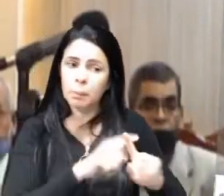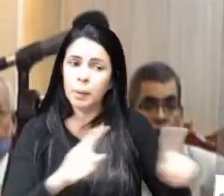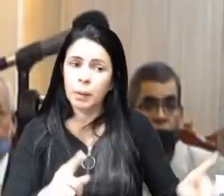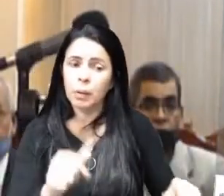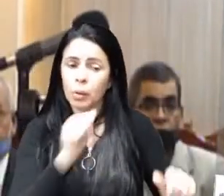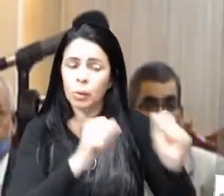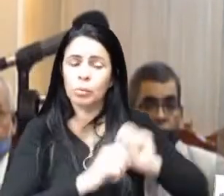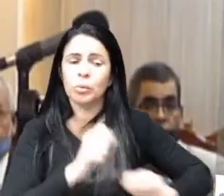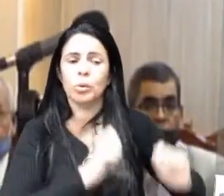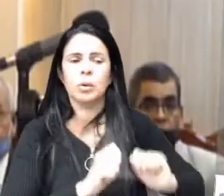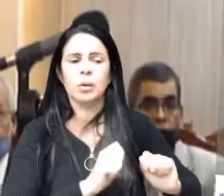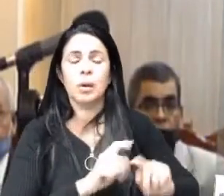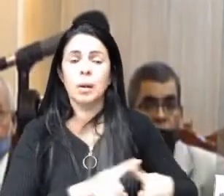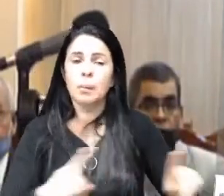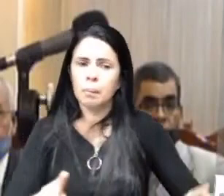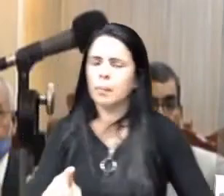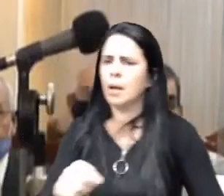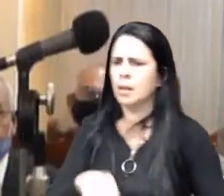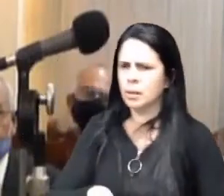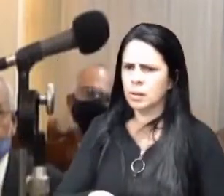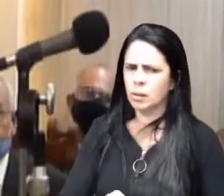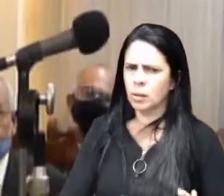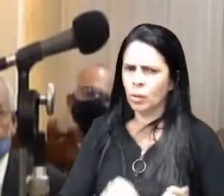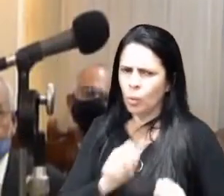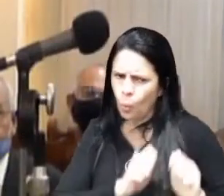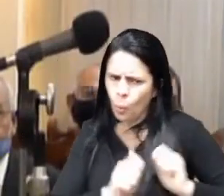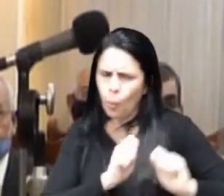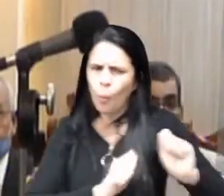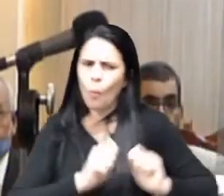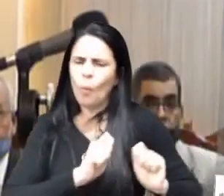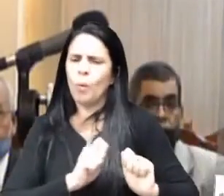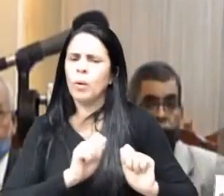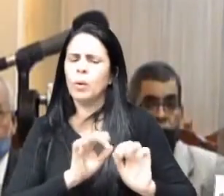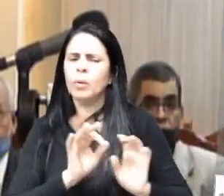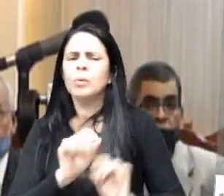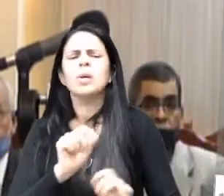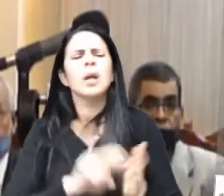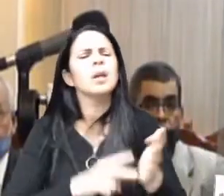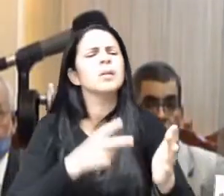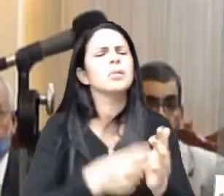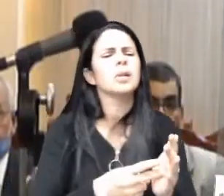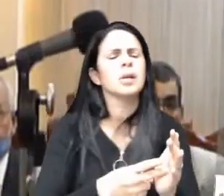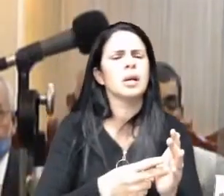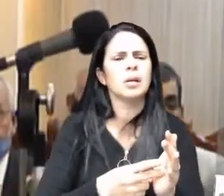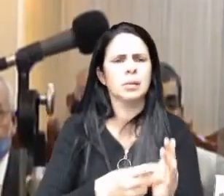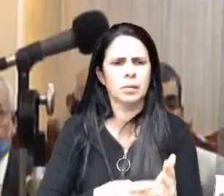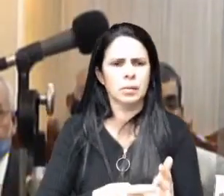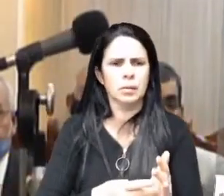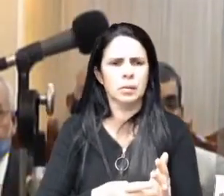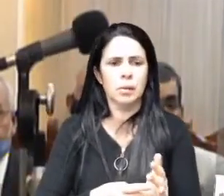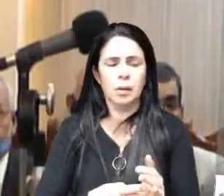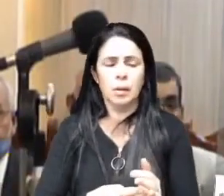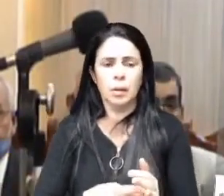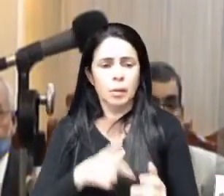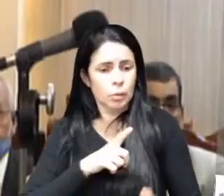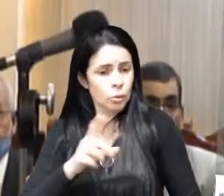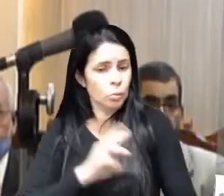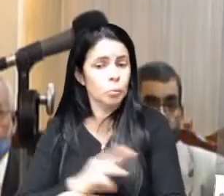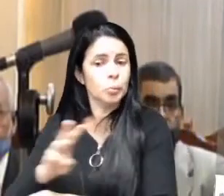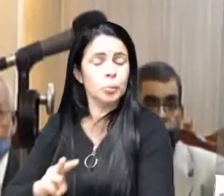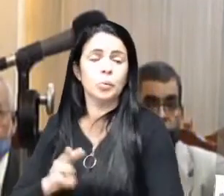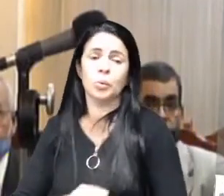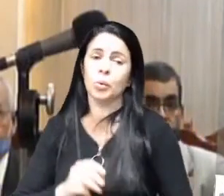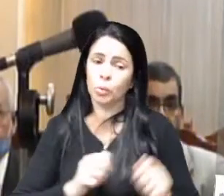Mas moderação aqui na Bíblia é equilíbrio, é abstinência. Aquela propaganda, ela